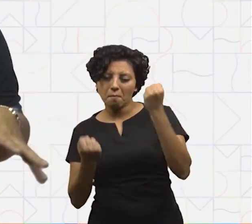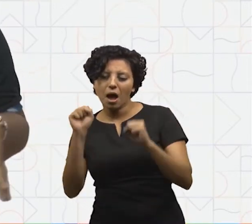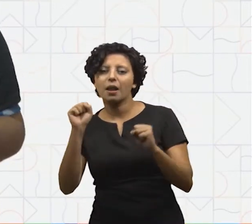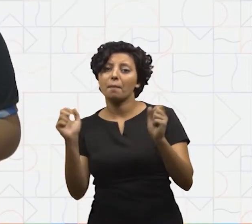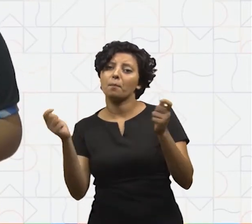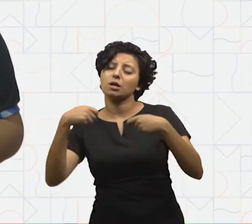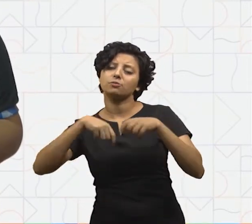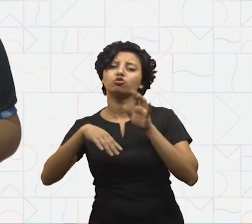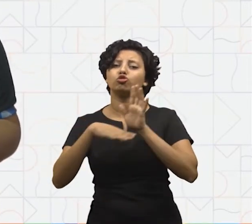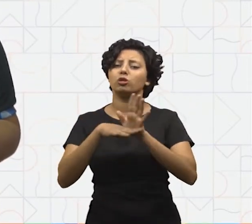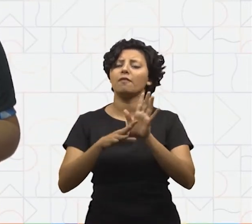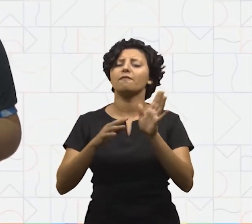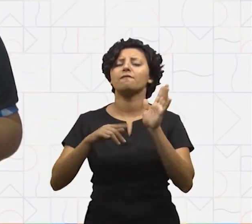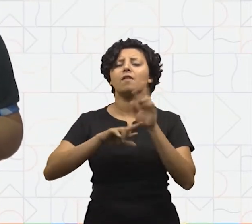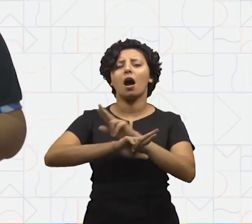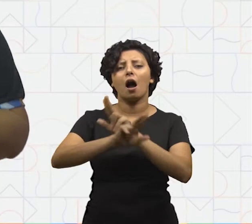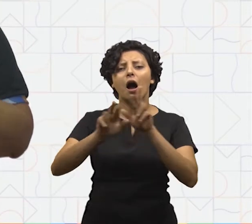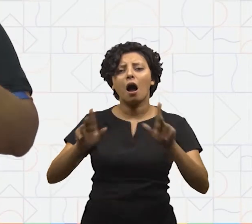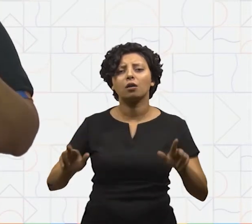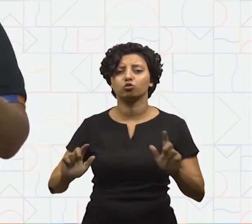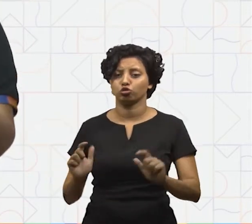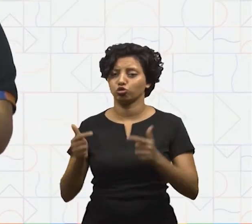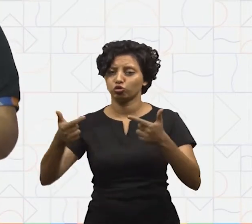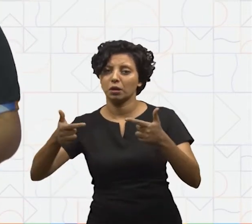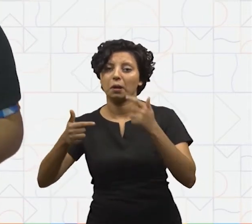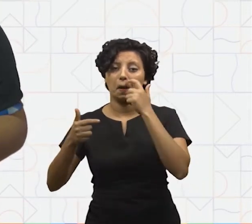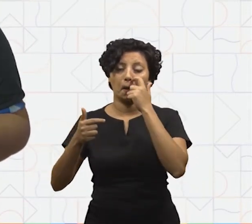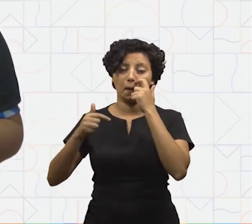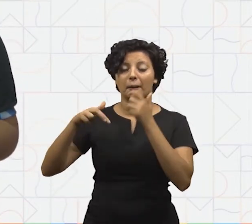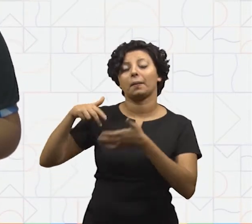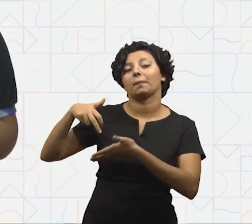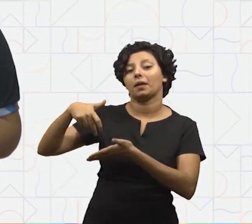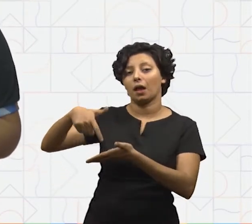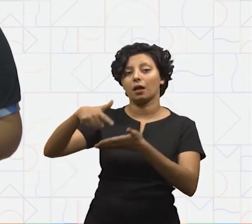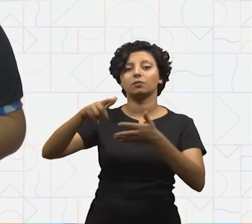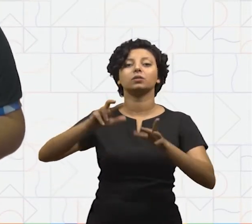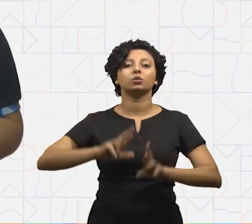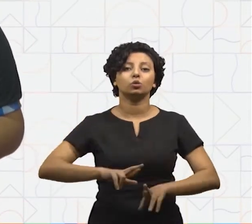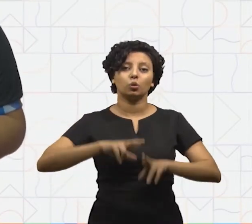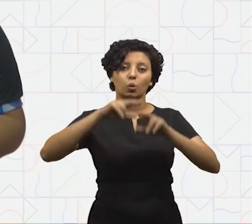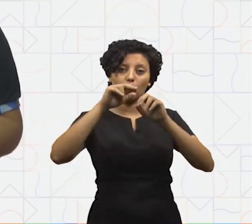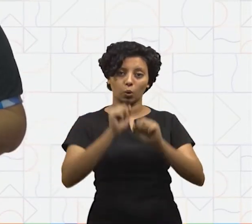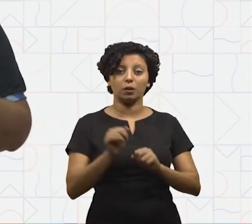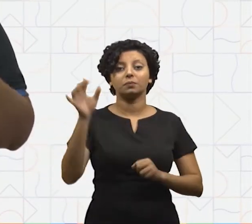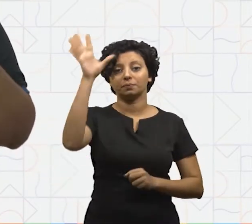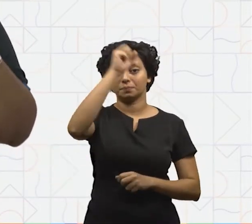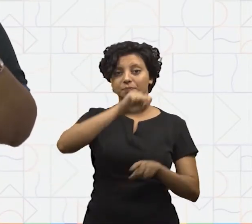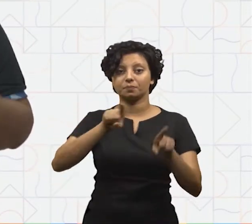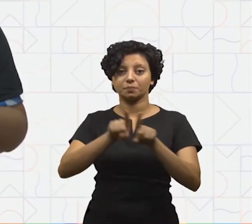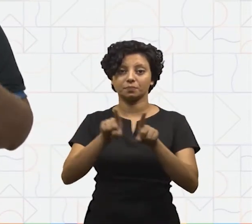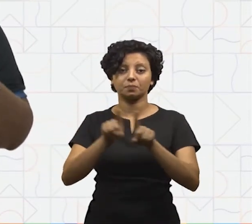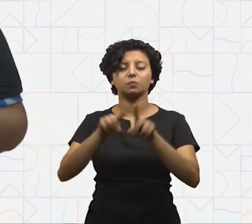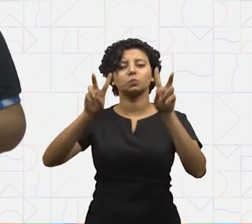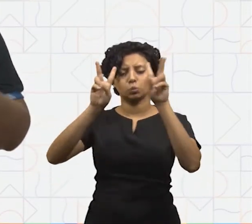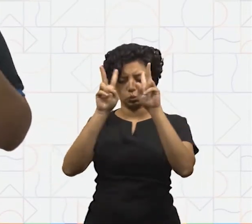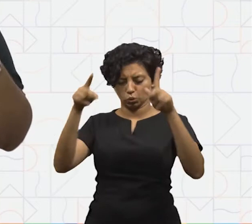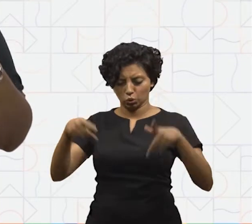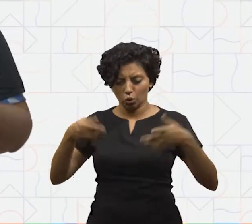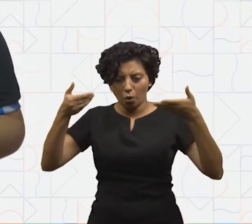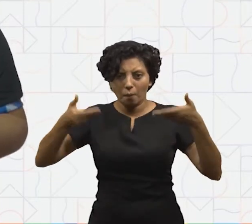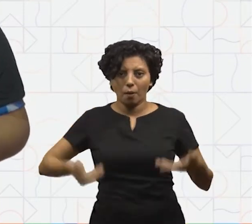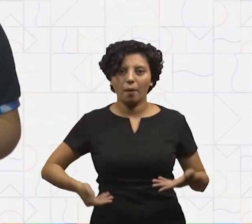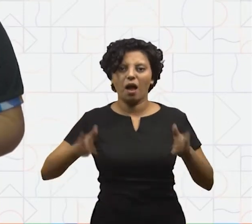diversas atividades como caminhar, respirar e aprender. O corpo humano é